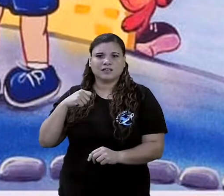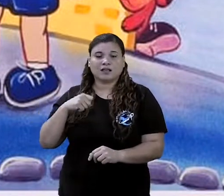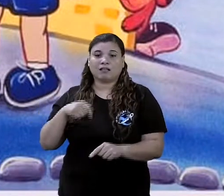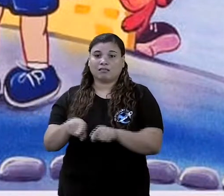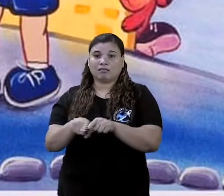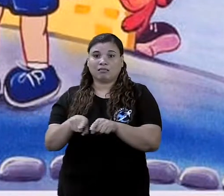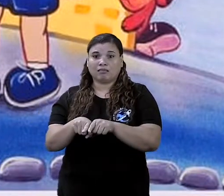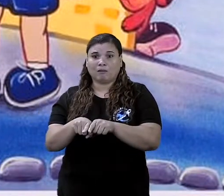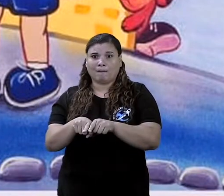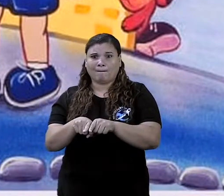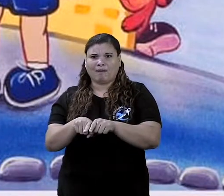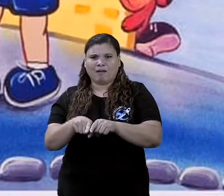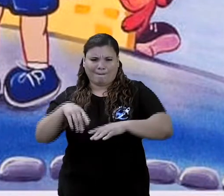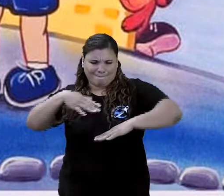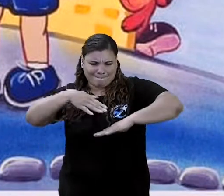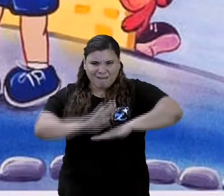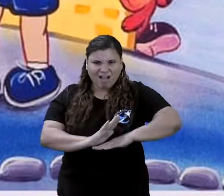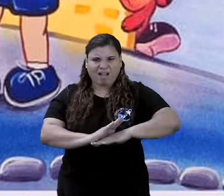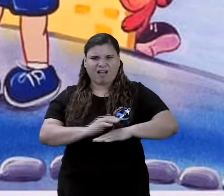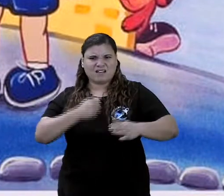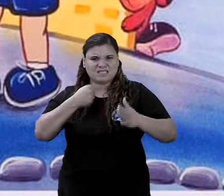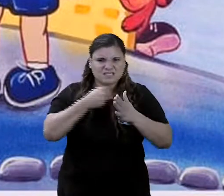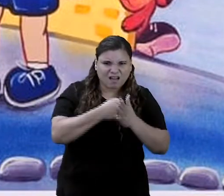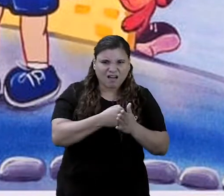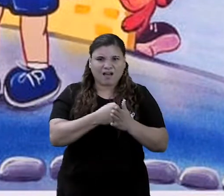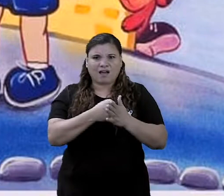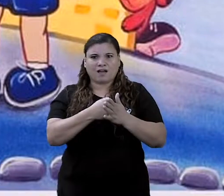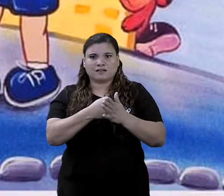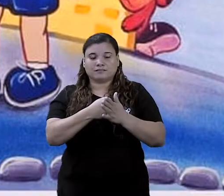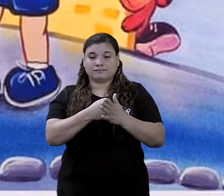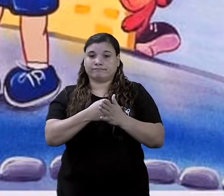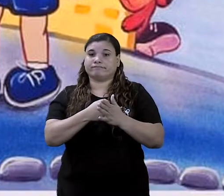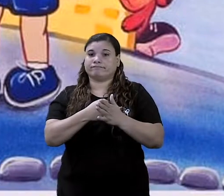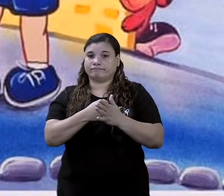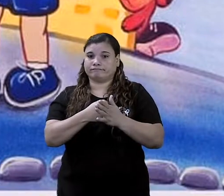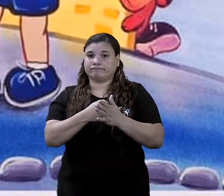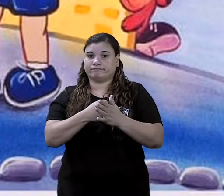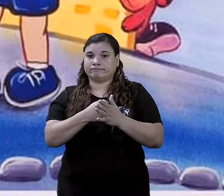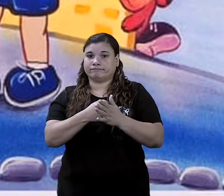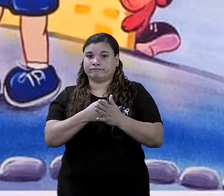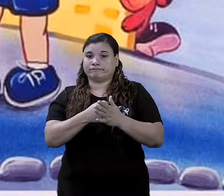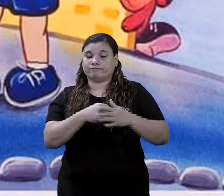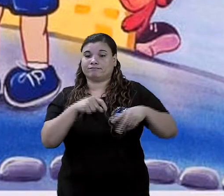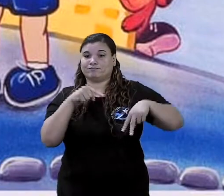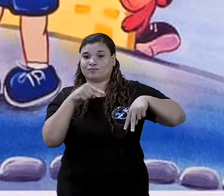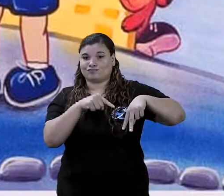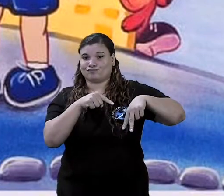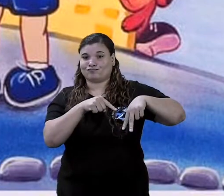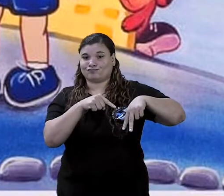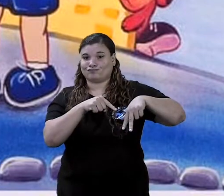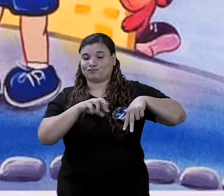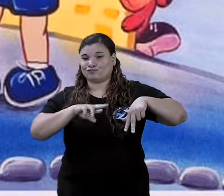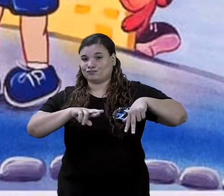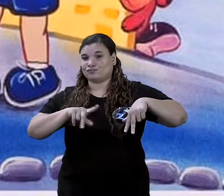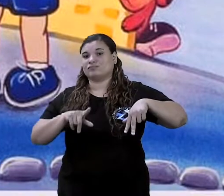pisada no pé. Vitor estava muito diferente e os outros meninos também.